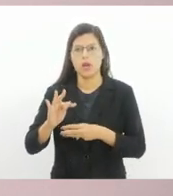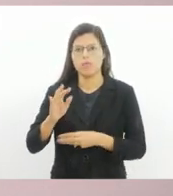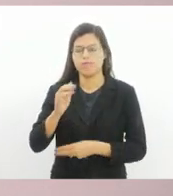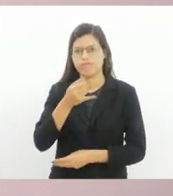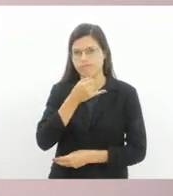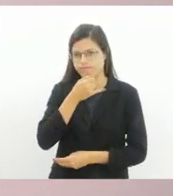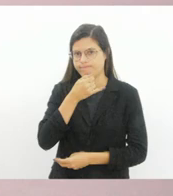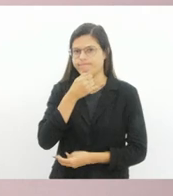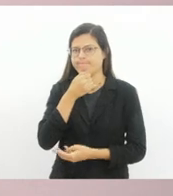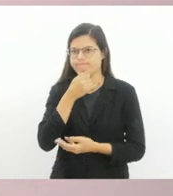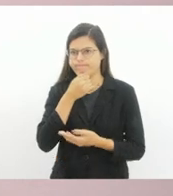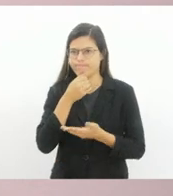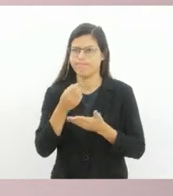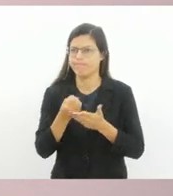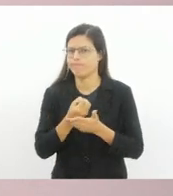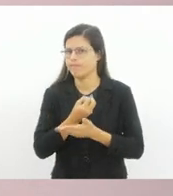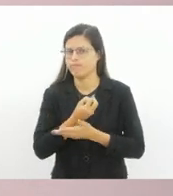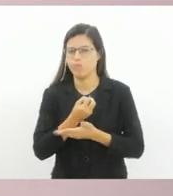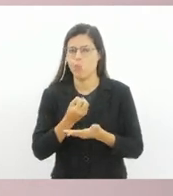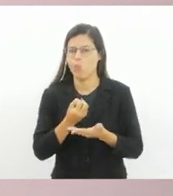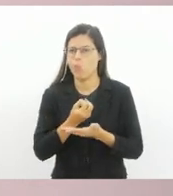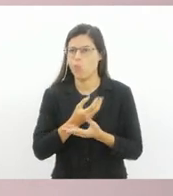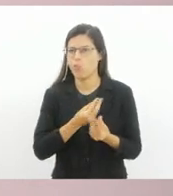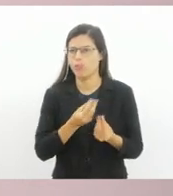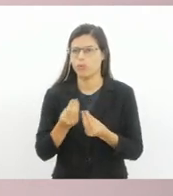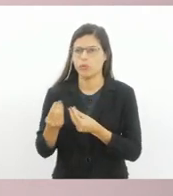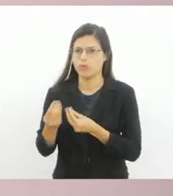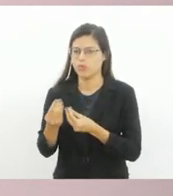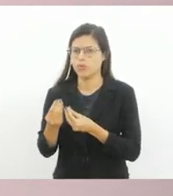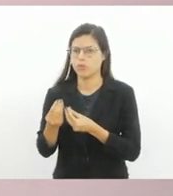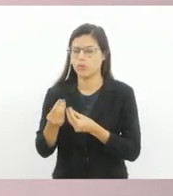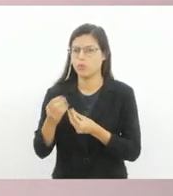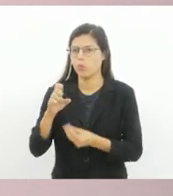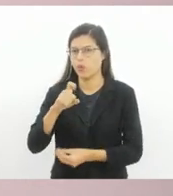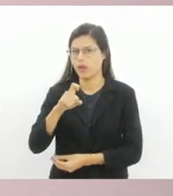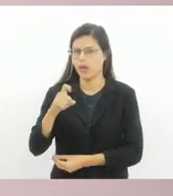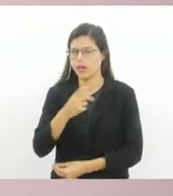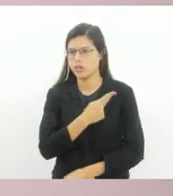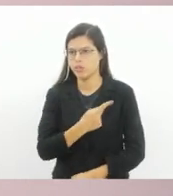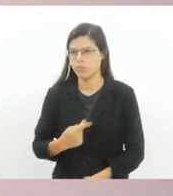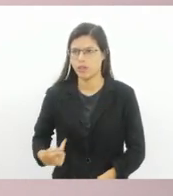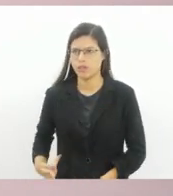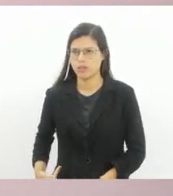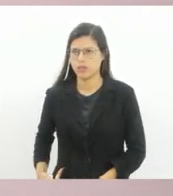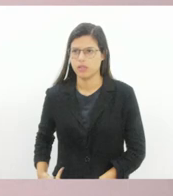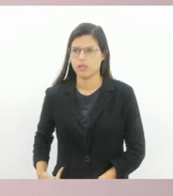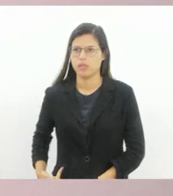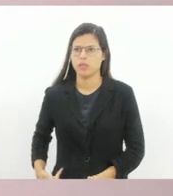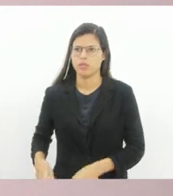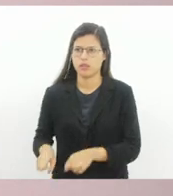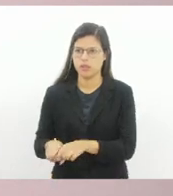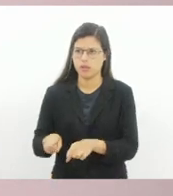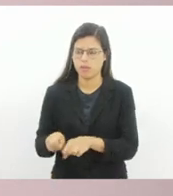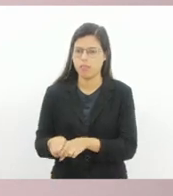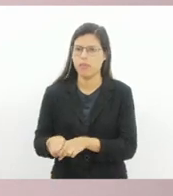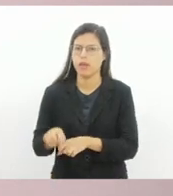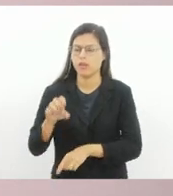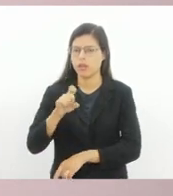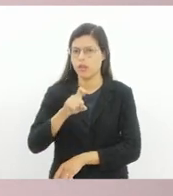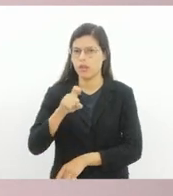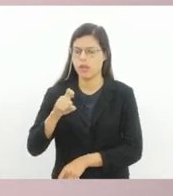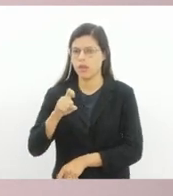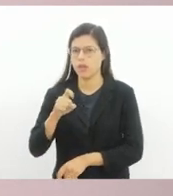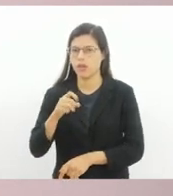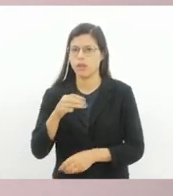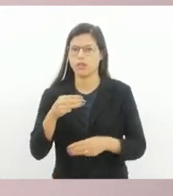muitos seguidores do antigo presidente e da antiga ministra da Família